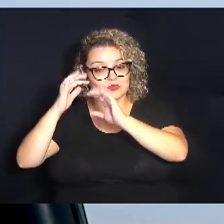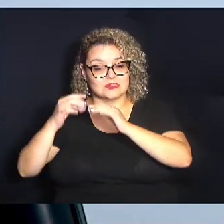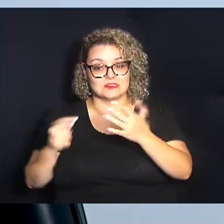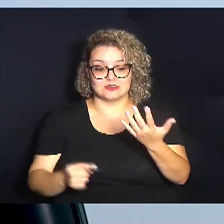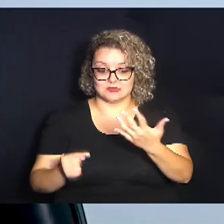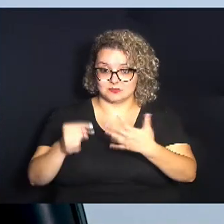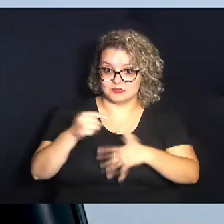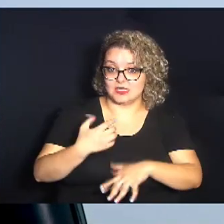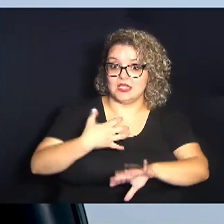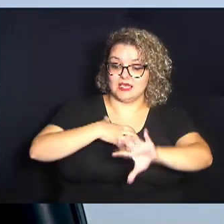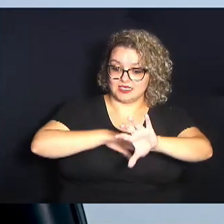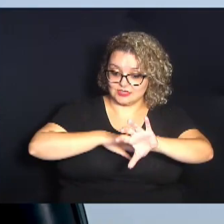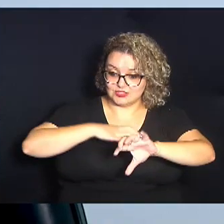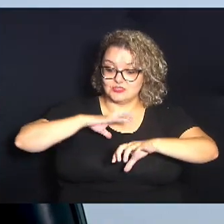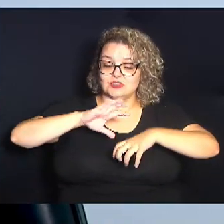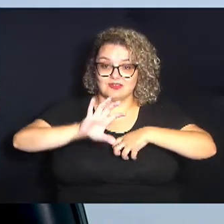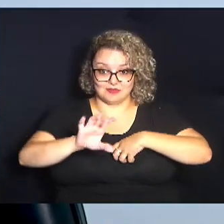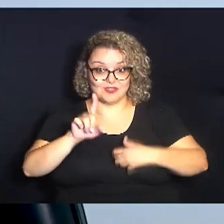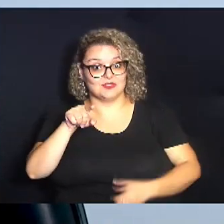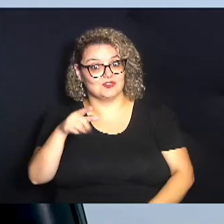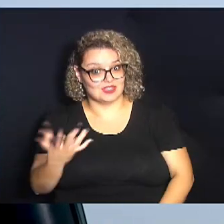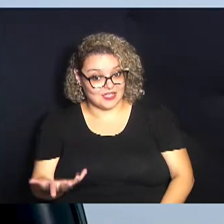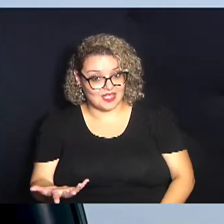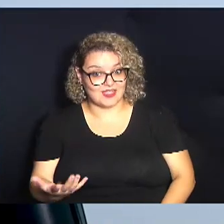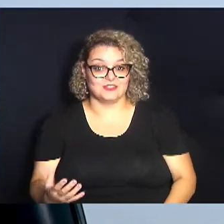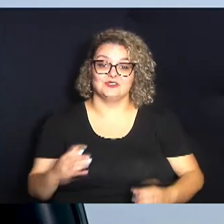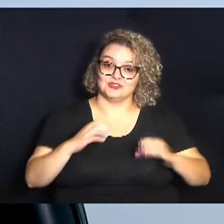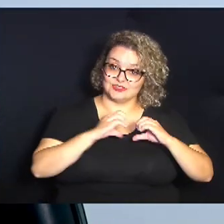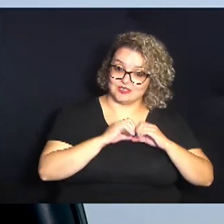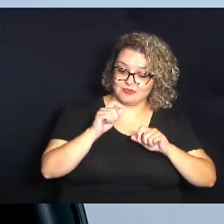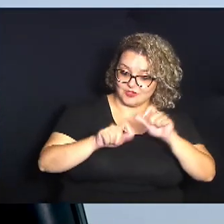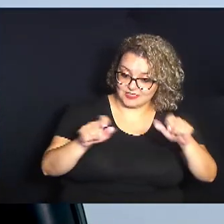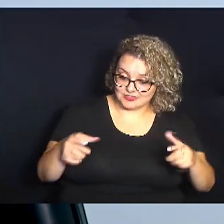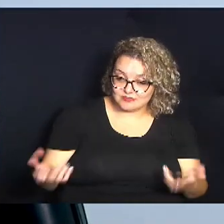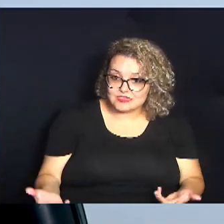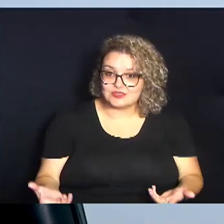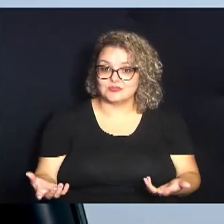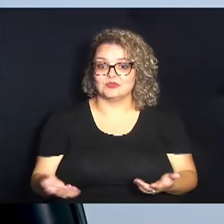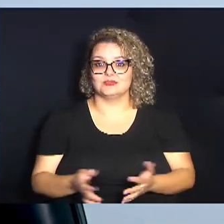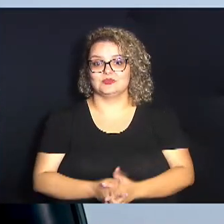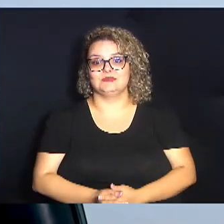de empatia, né, de amor ao próximo, né, de